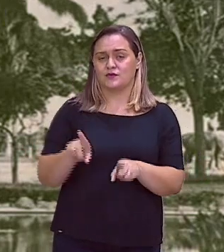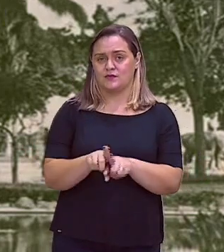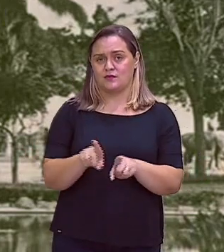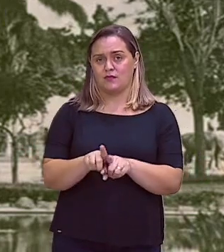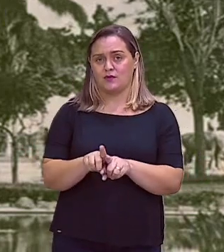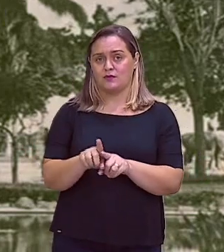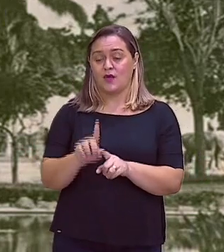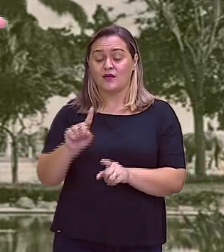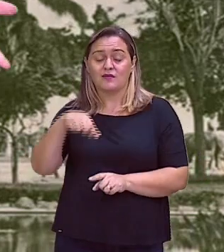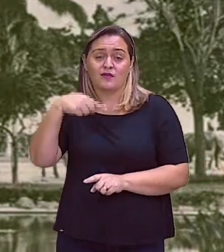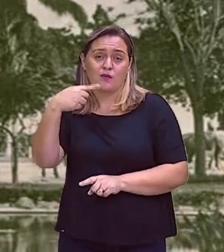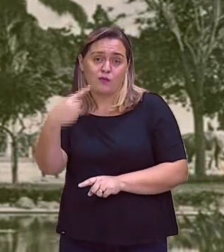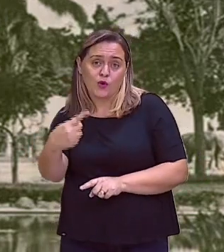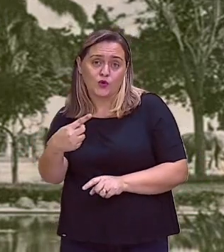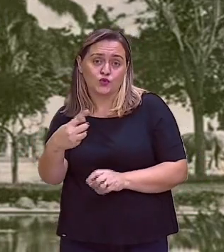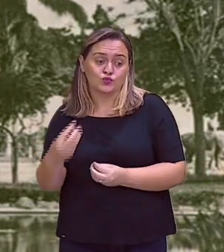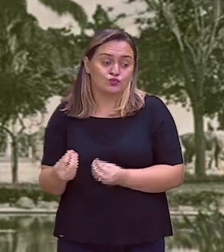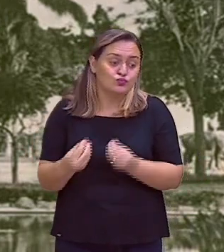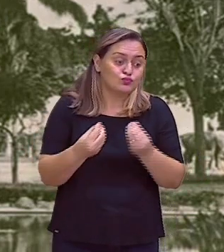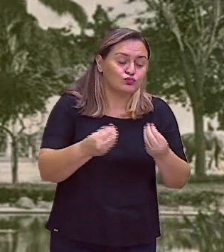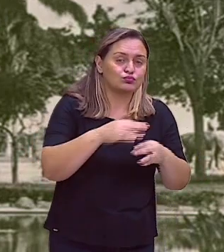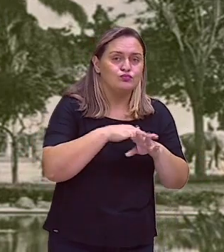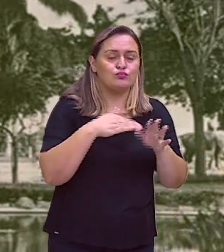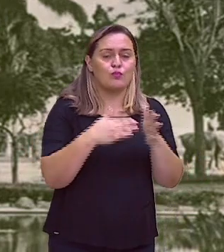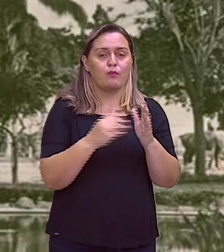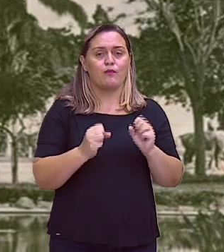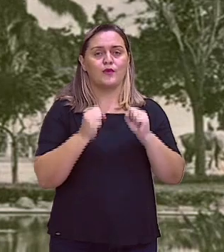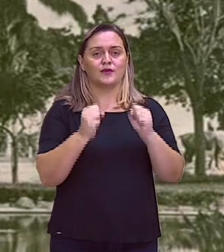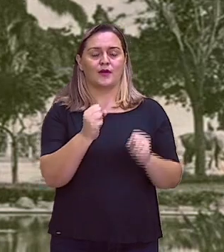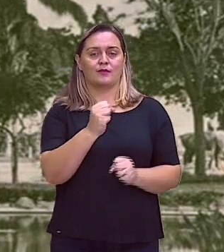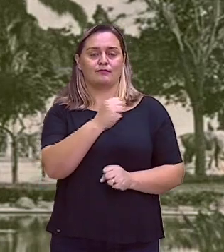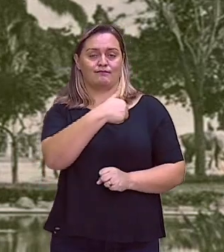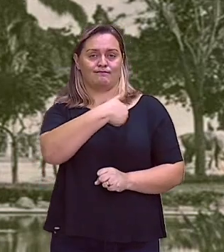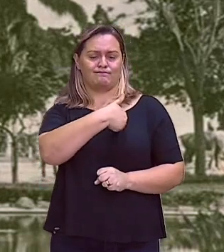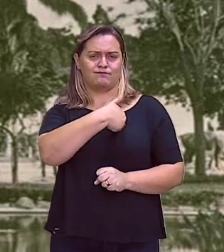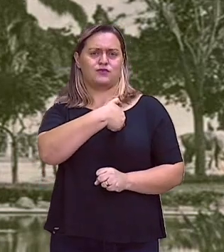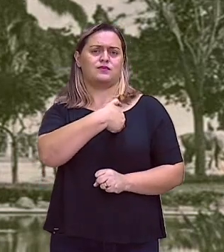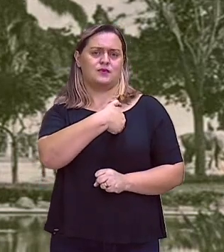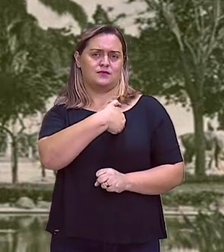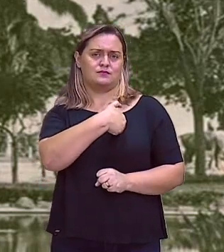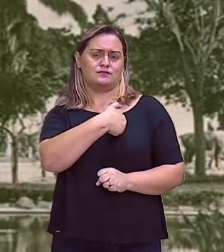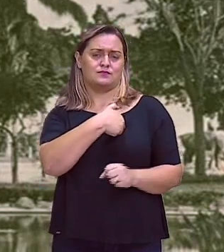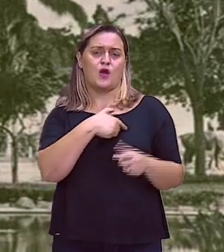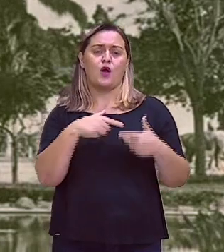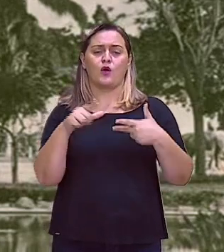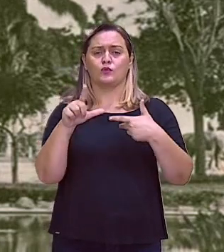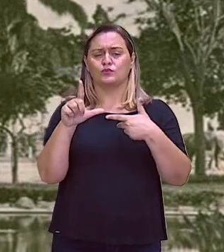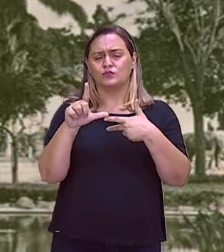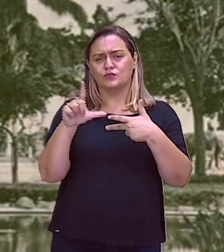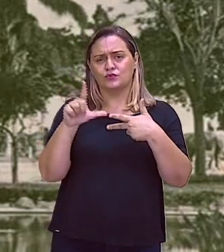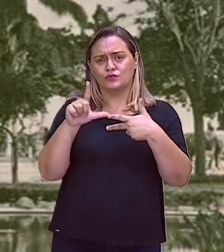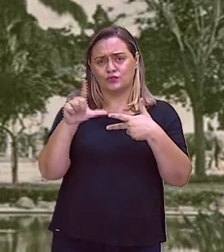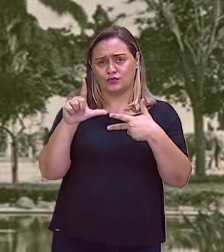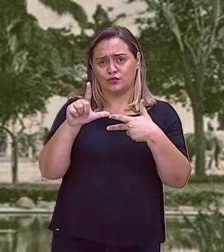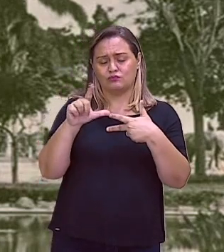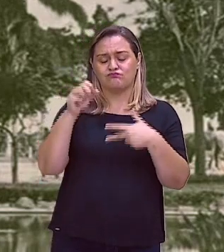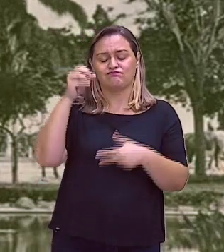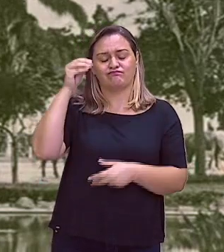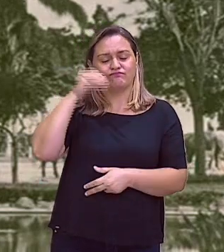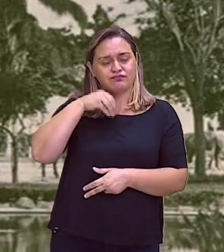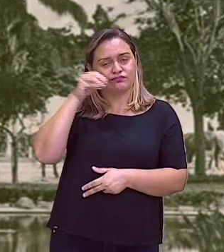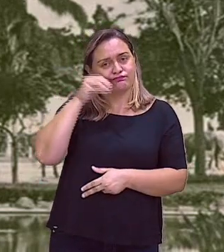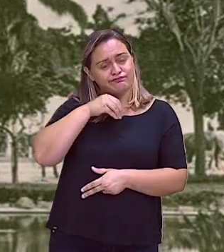mãos de Vargas e do governo federal usa o legislativo naturalmente foi enfraquecido